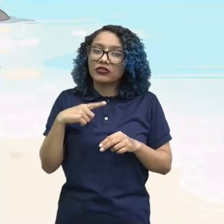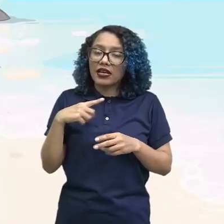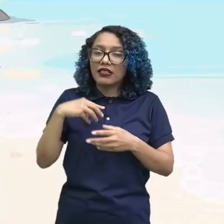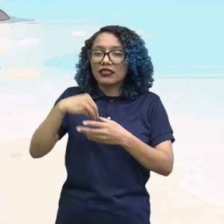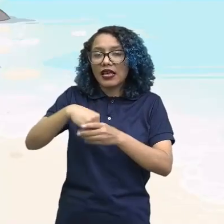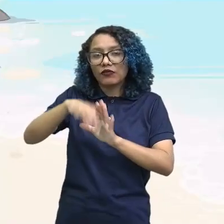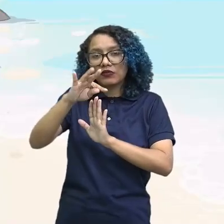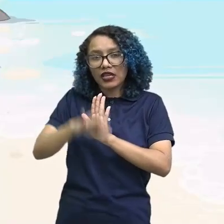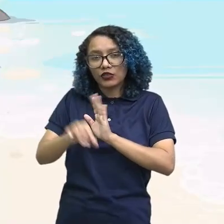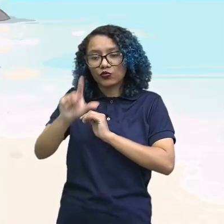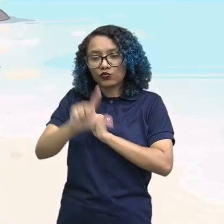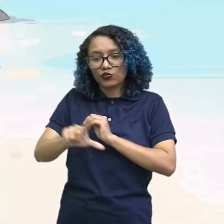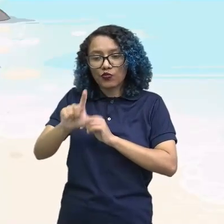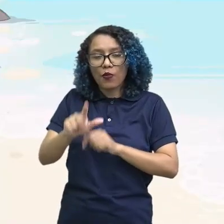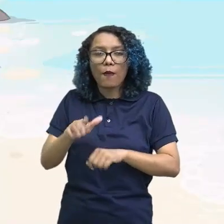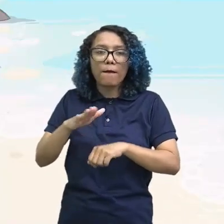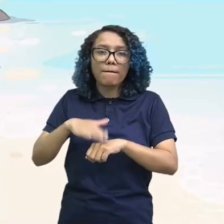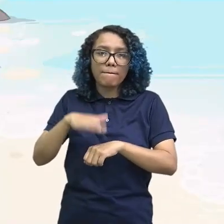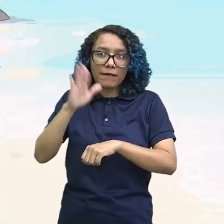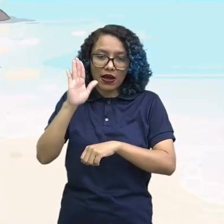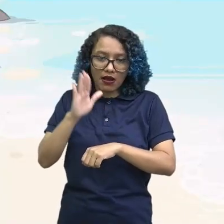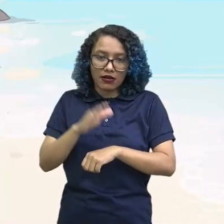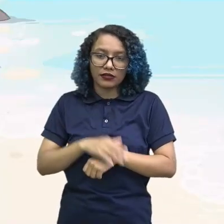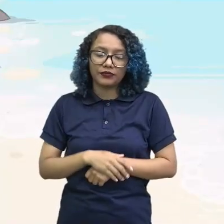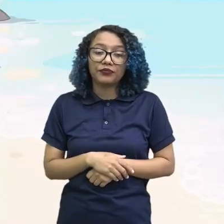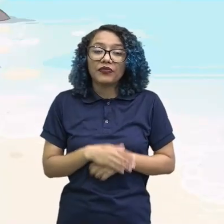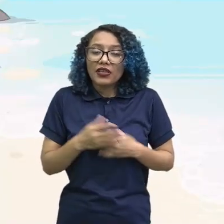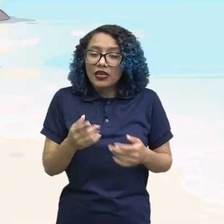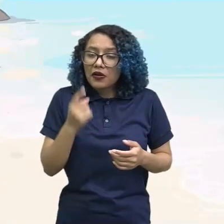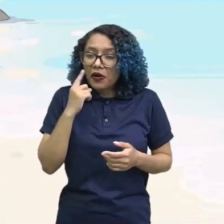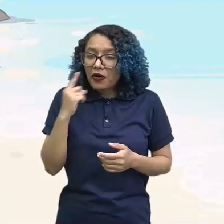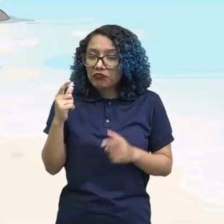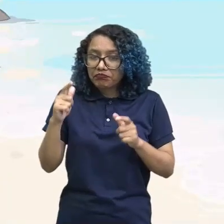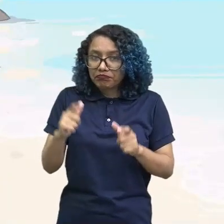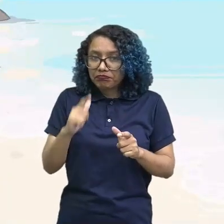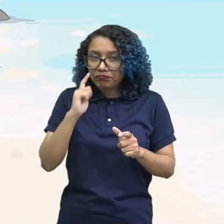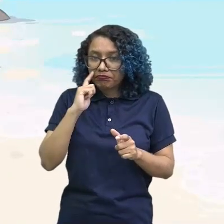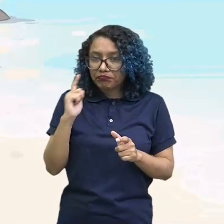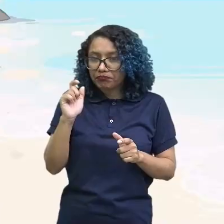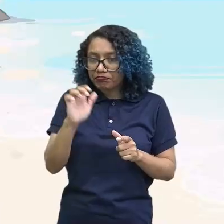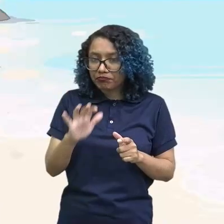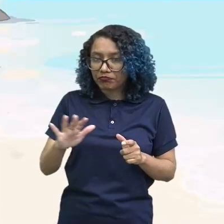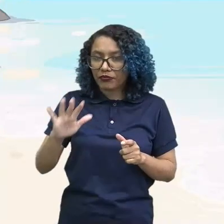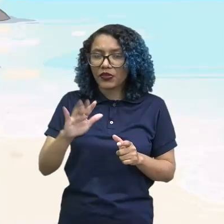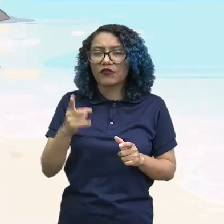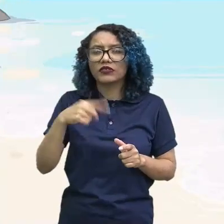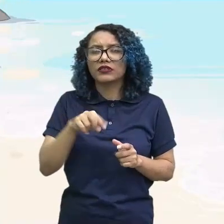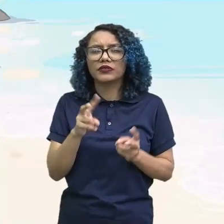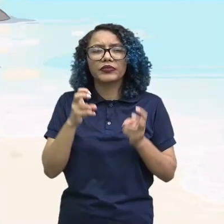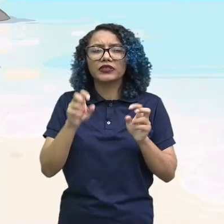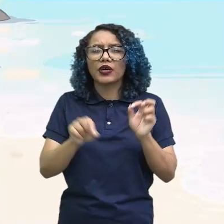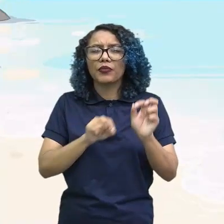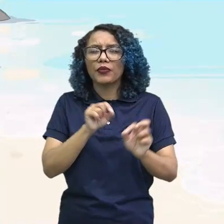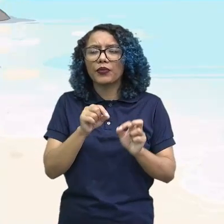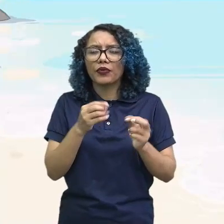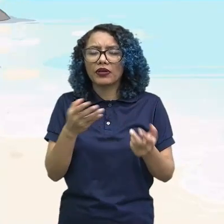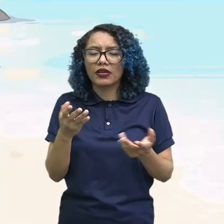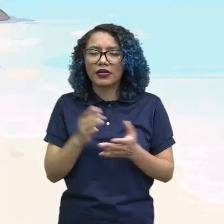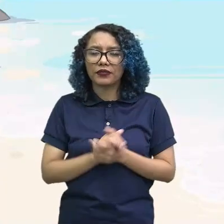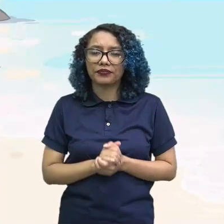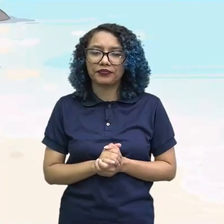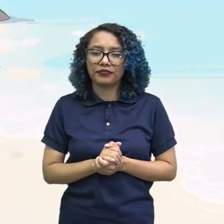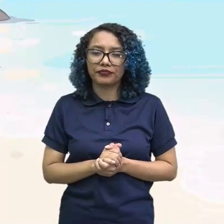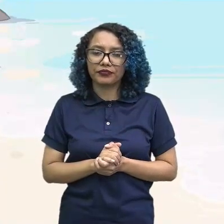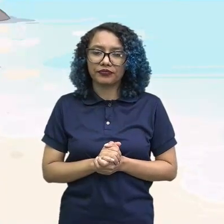textos literários. E vocês podem observar aqui comigo esta cena, ok? Vocês conseguem observar a cena exatamente